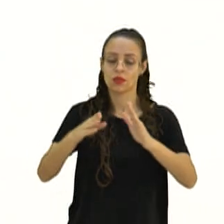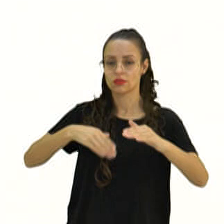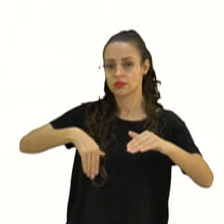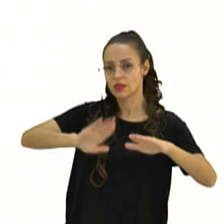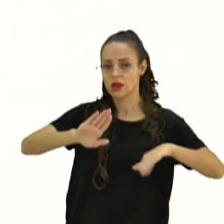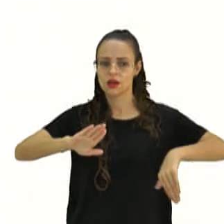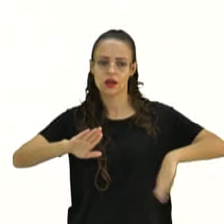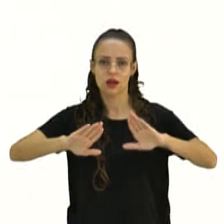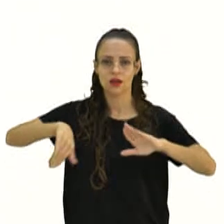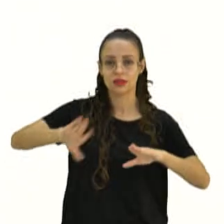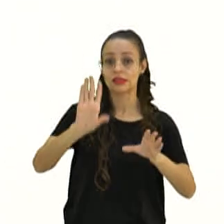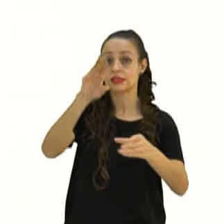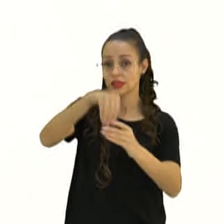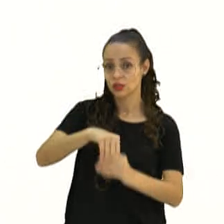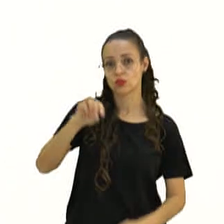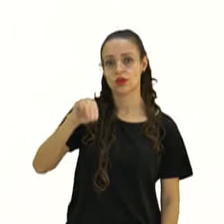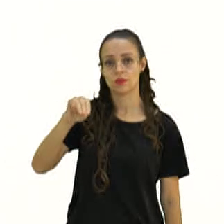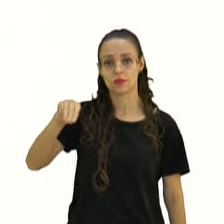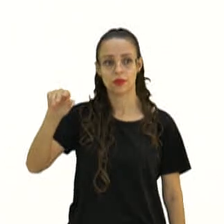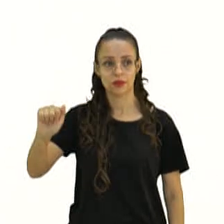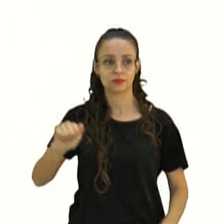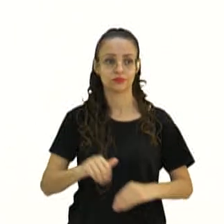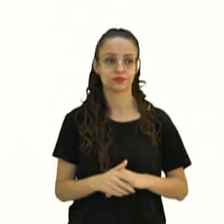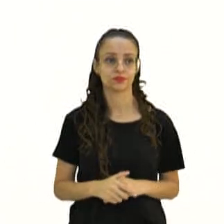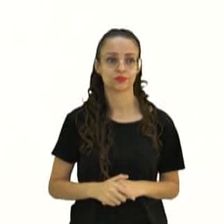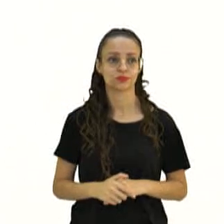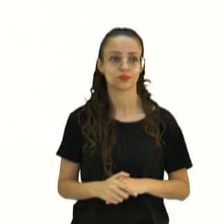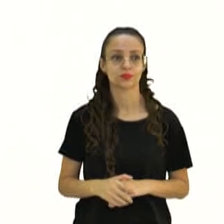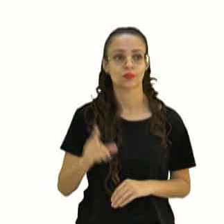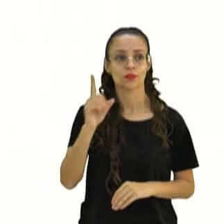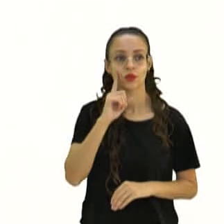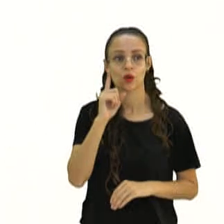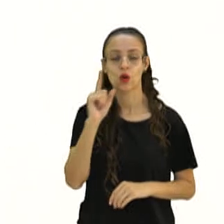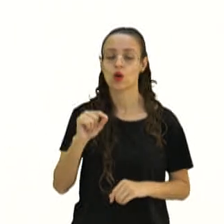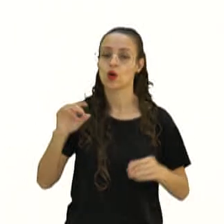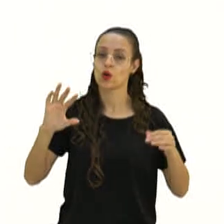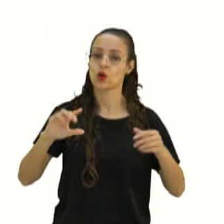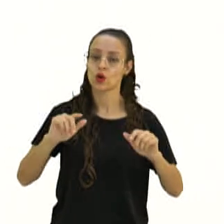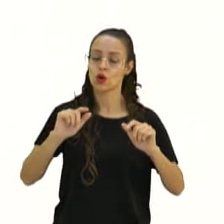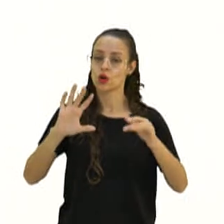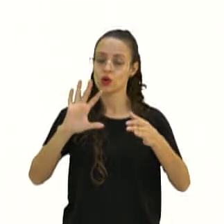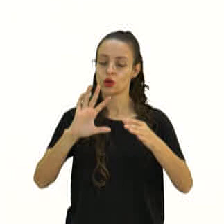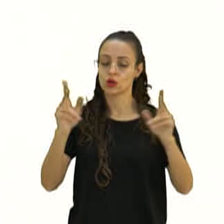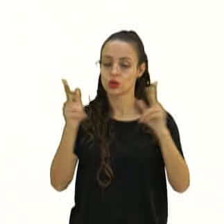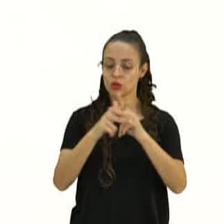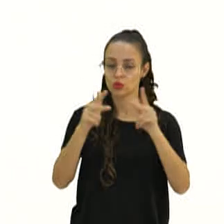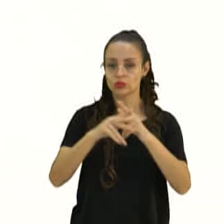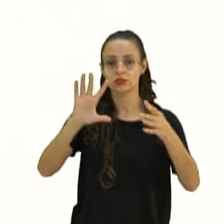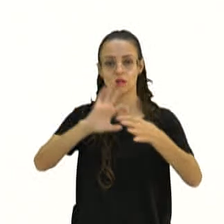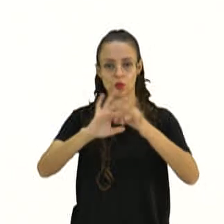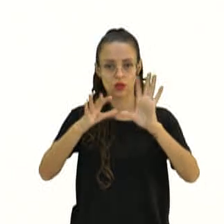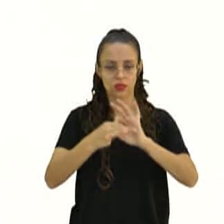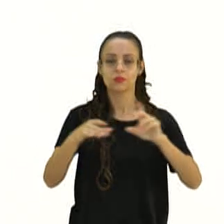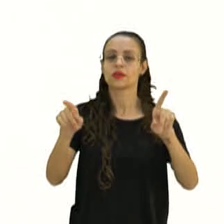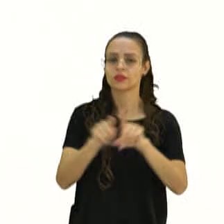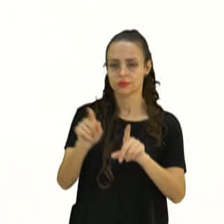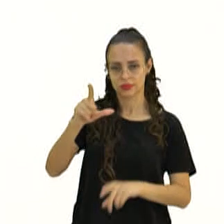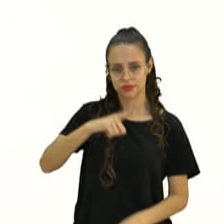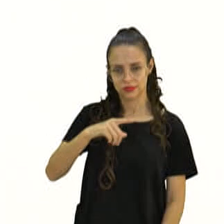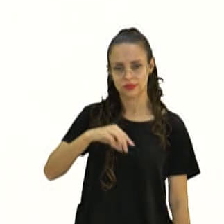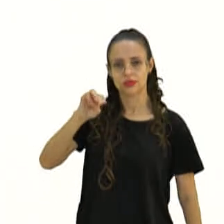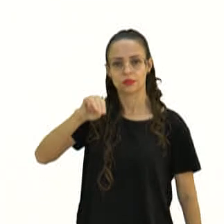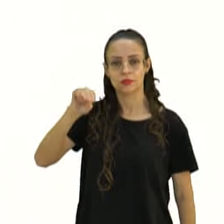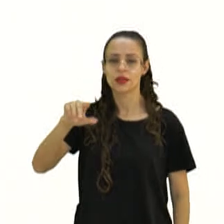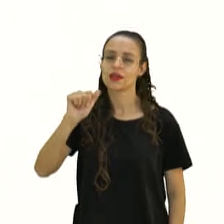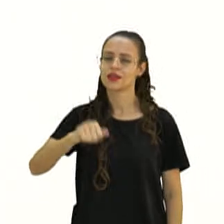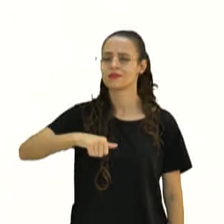do MMA. O wrestling, né, a luta olímpica, também tem sua participação dentro do MMA. Possivelmente o esporte